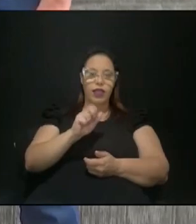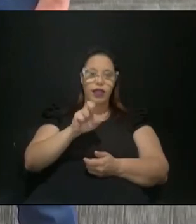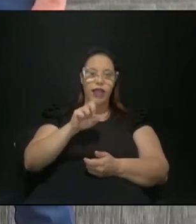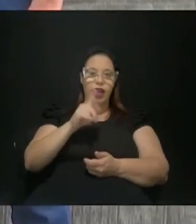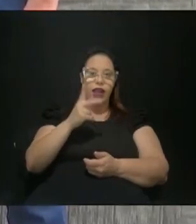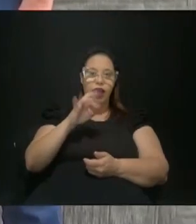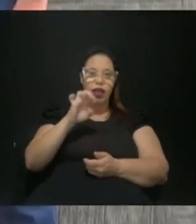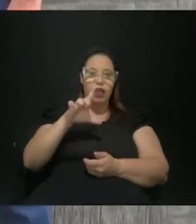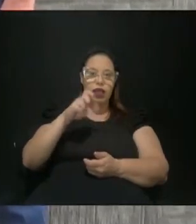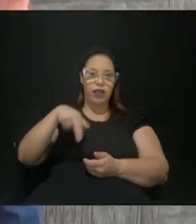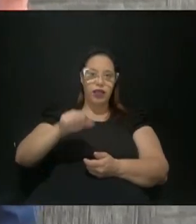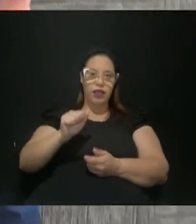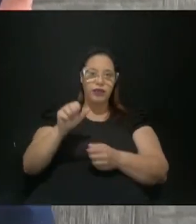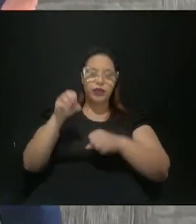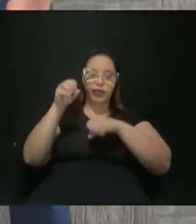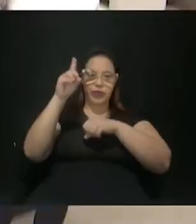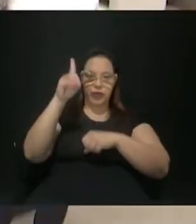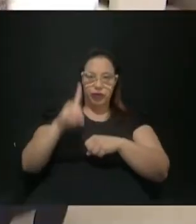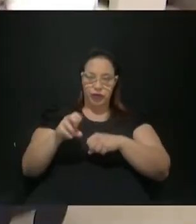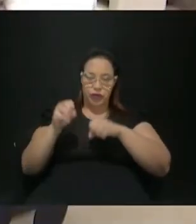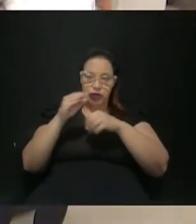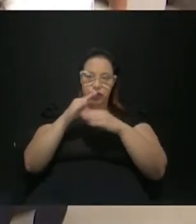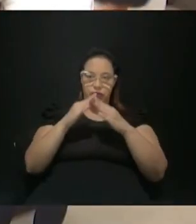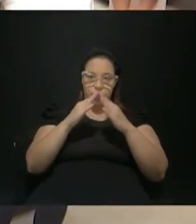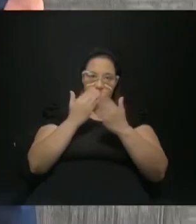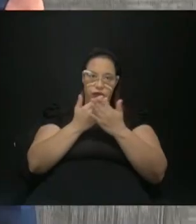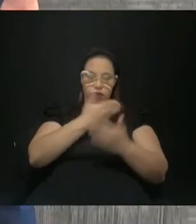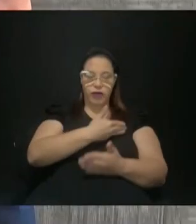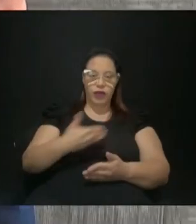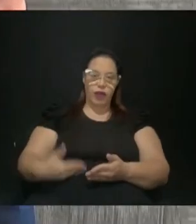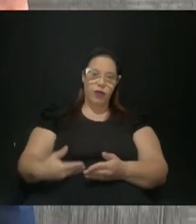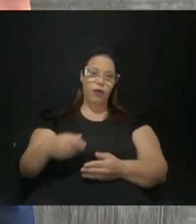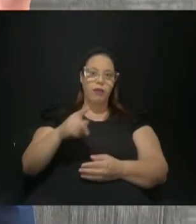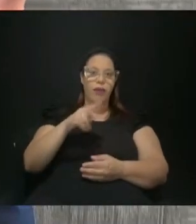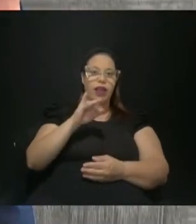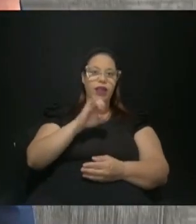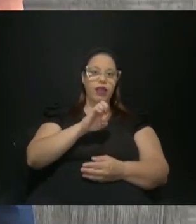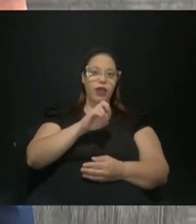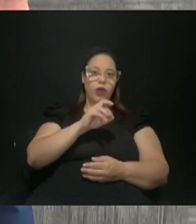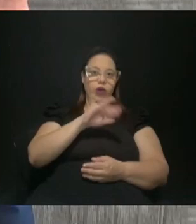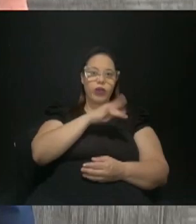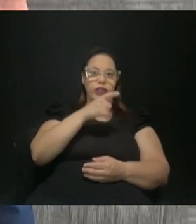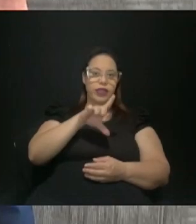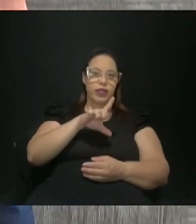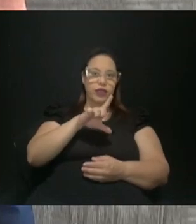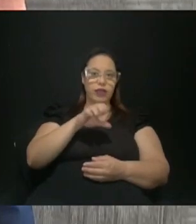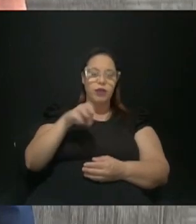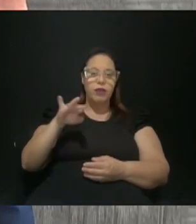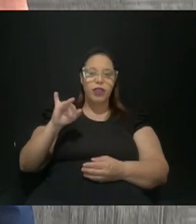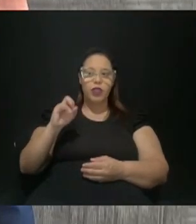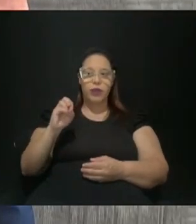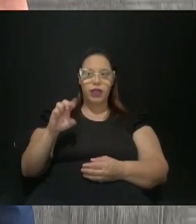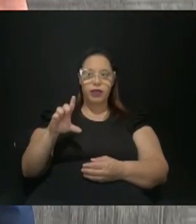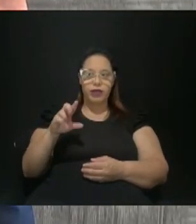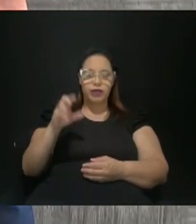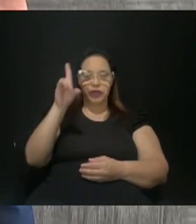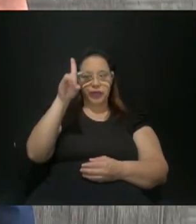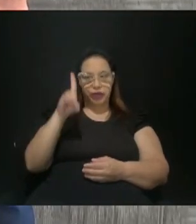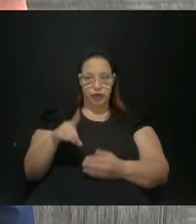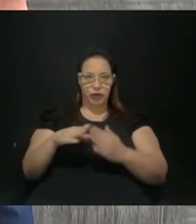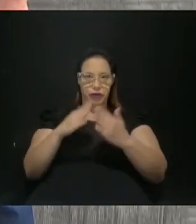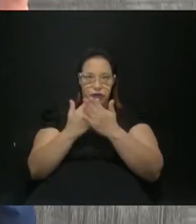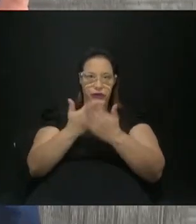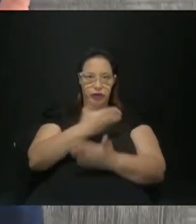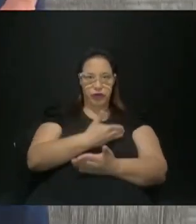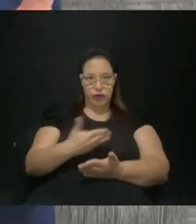na Escola Estadual Parque Osiel. Edmárcia Teixeira Virgínio, diretora da Escola Estadual